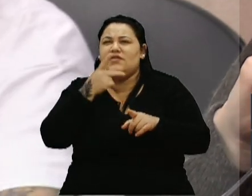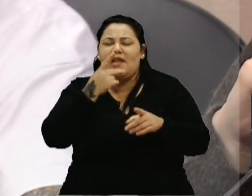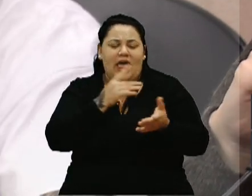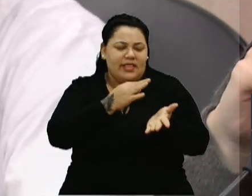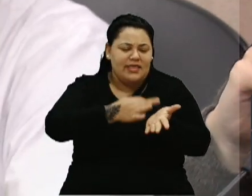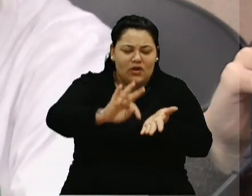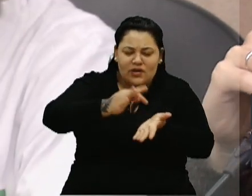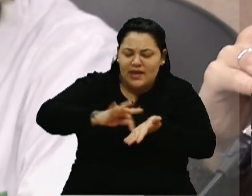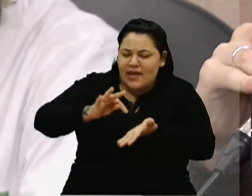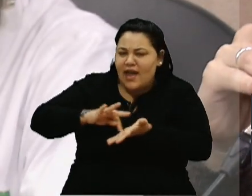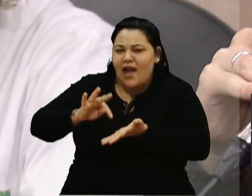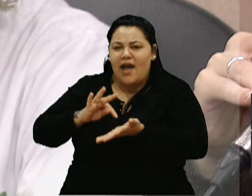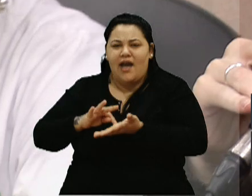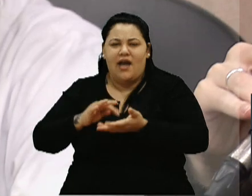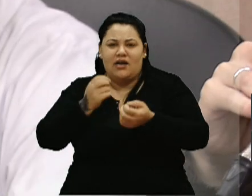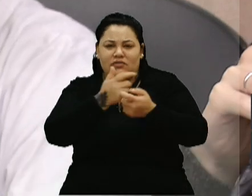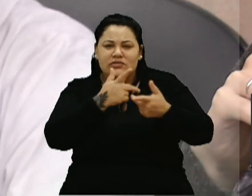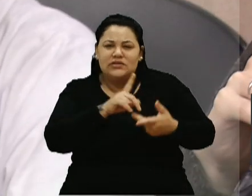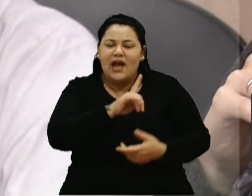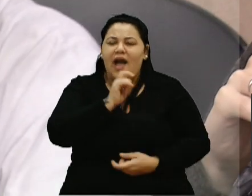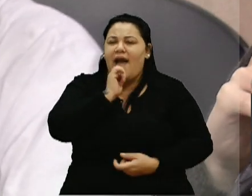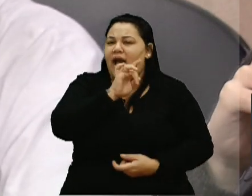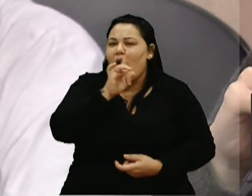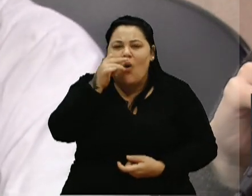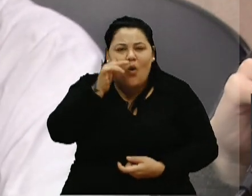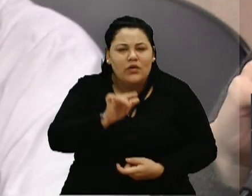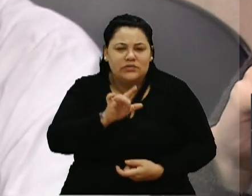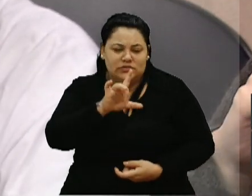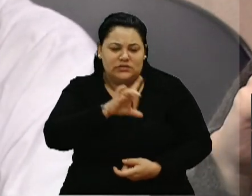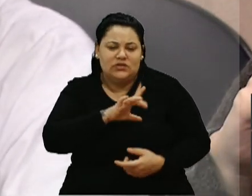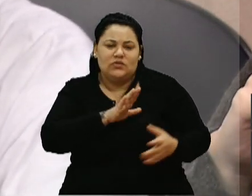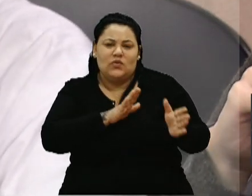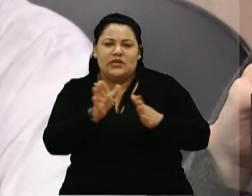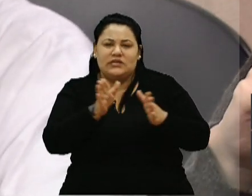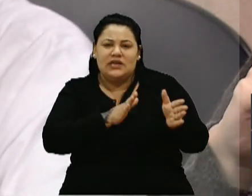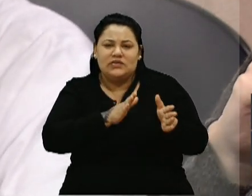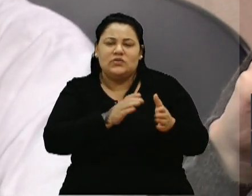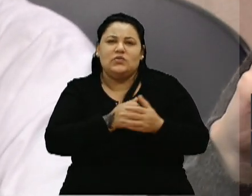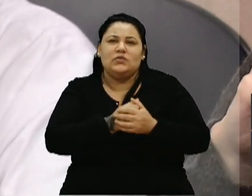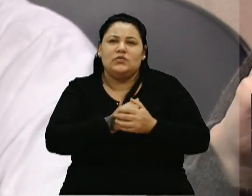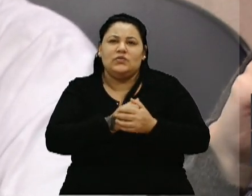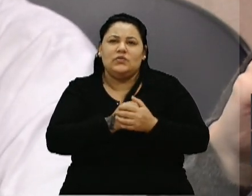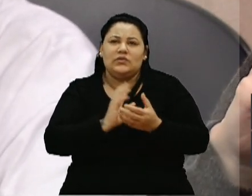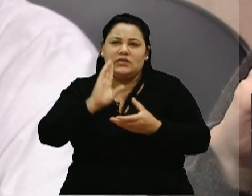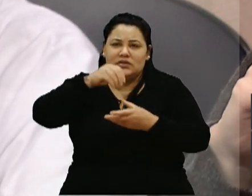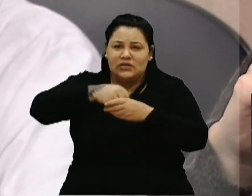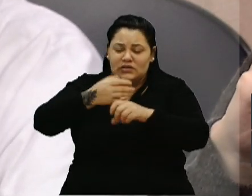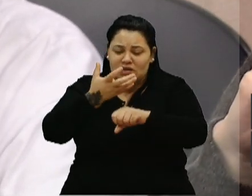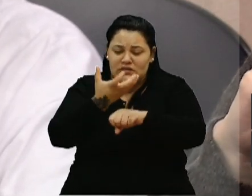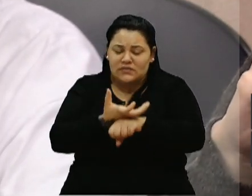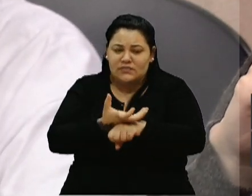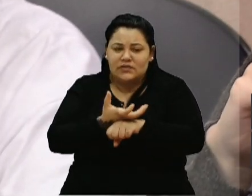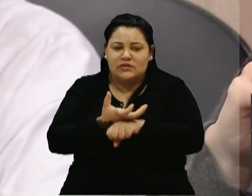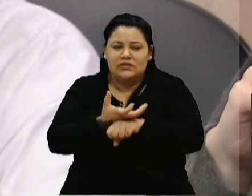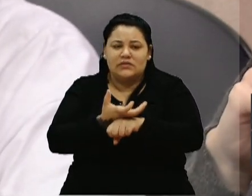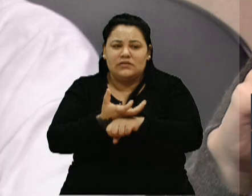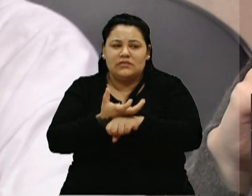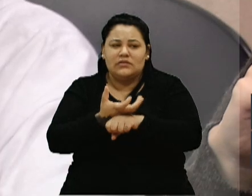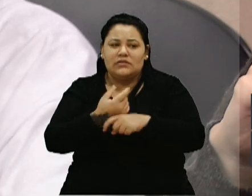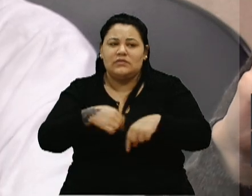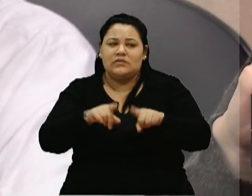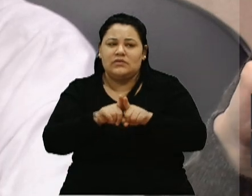teorias e de entendimentos que a gente não consegue ter o acesso ali nas disciplinas. E a gente vê cada vez menos os